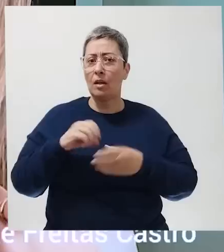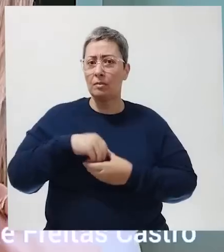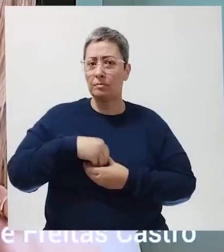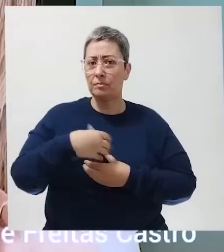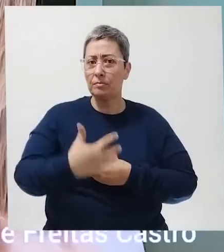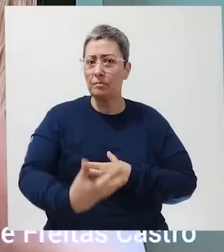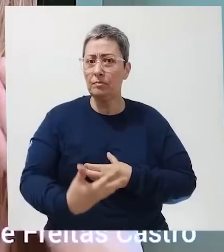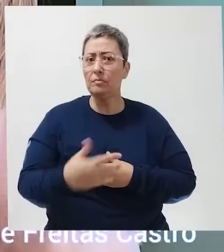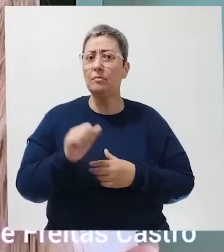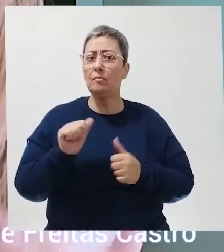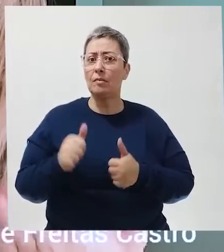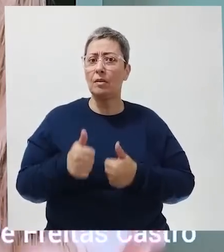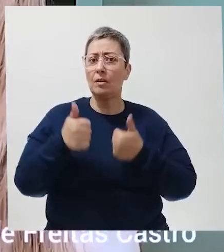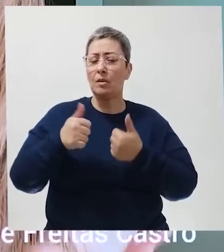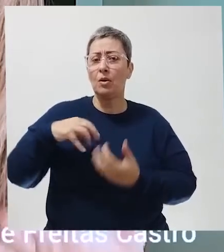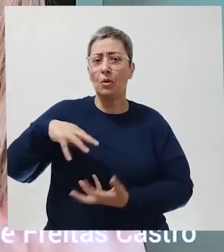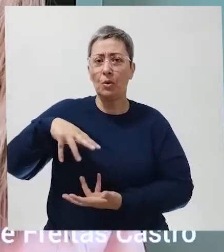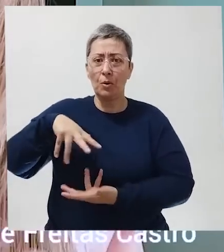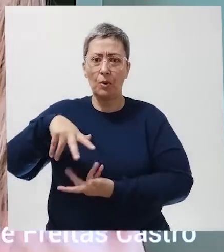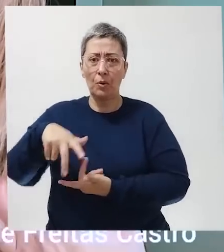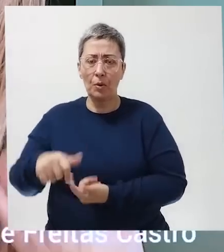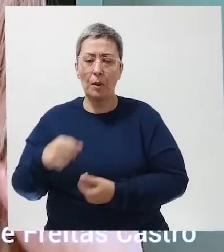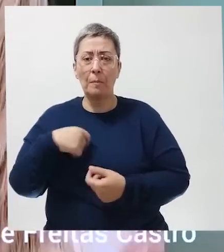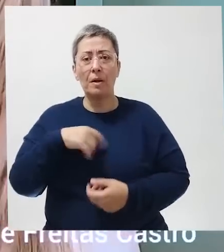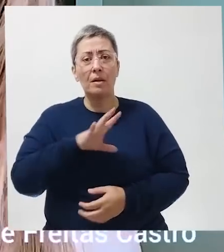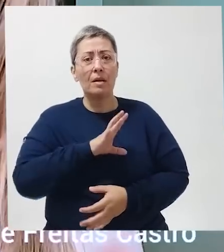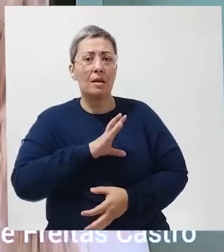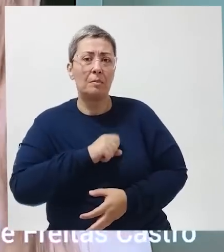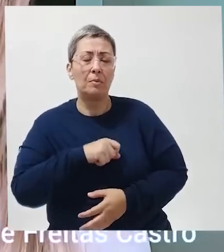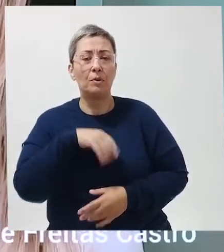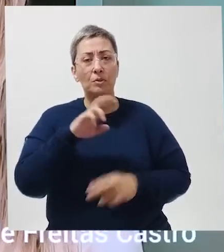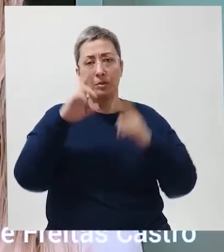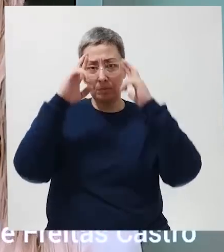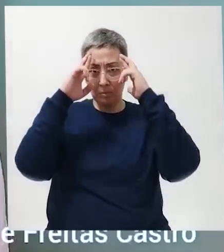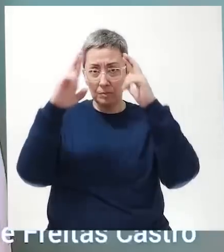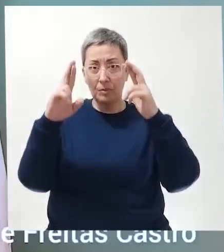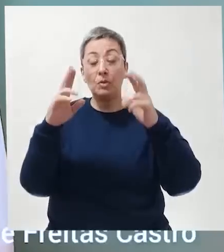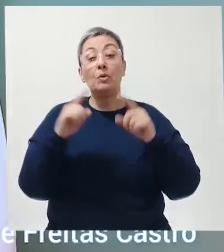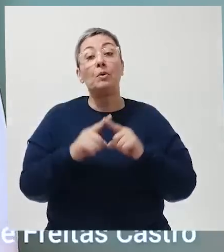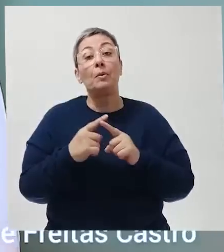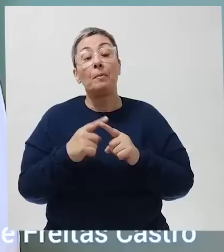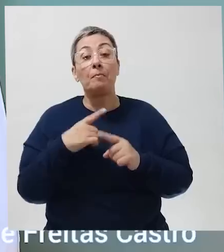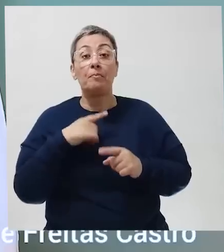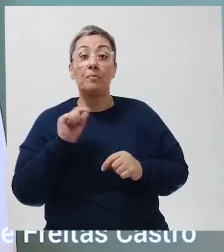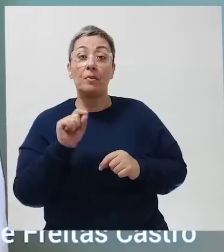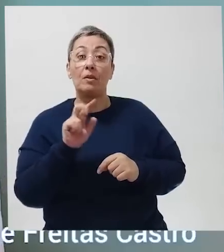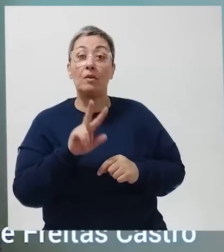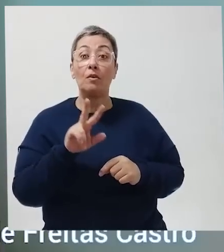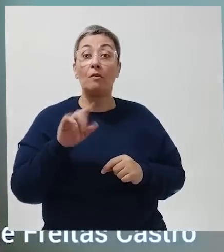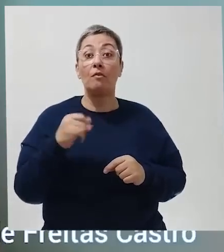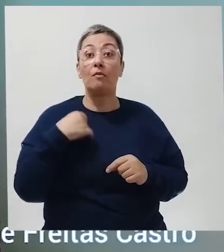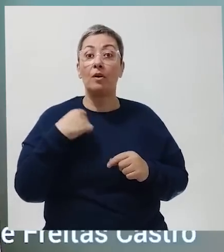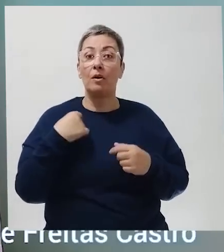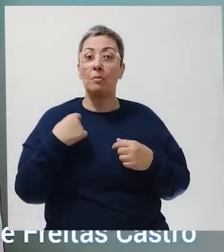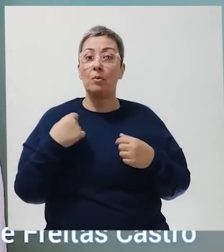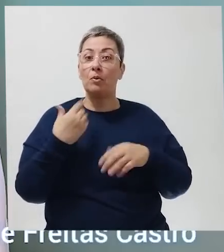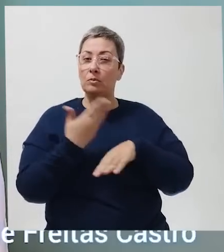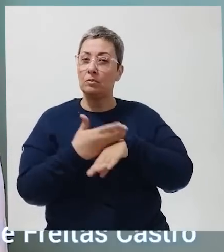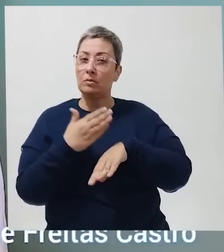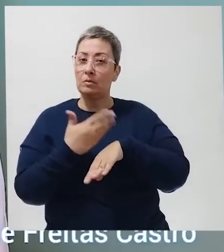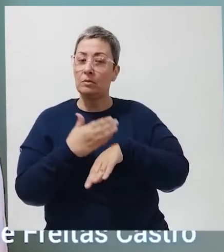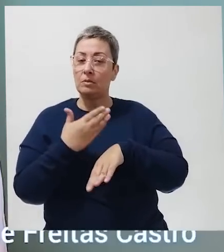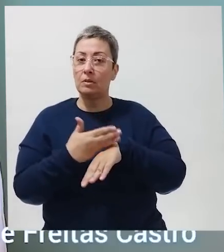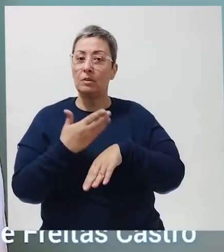nossas atitudes, tornar o mundo em que vivemos mais amoroso e respeitoso. Para isso, vamos fazer um